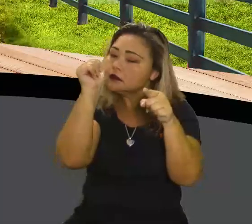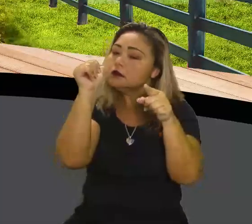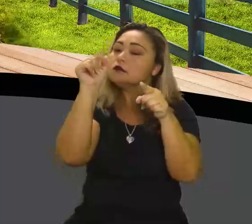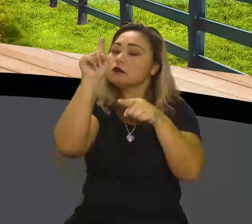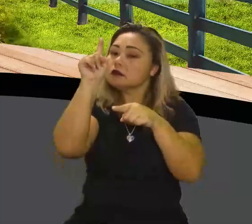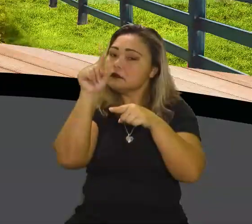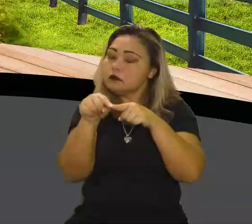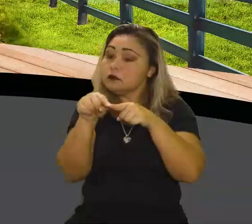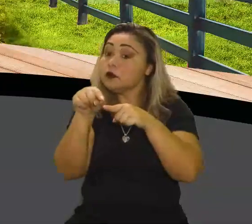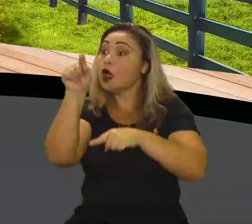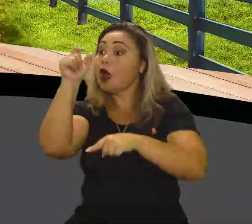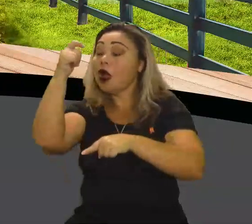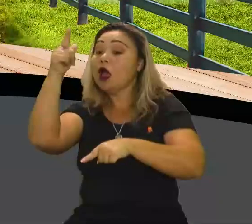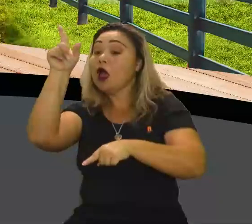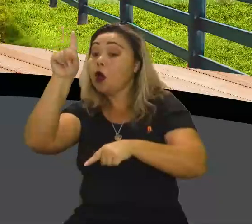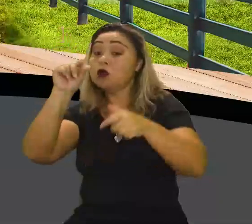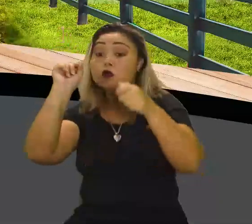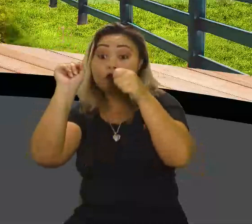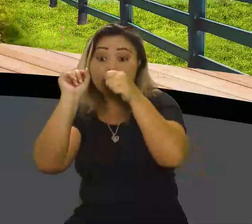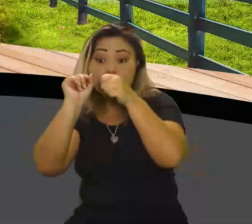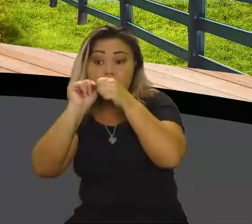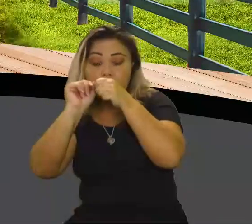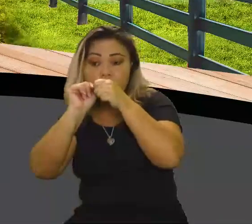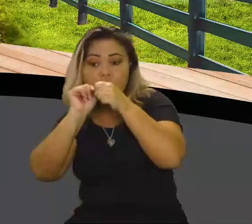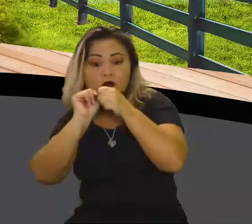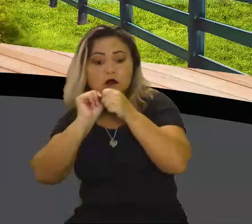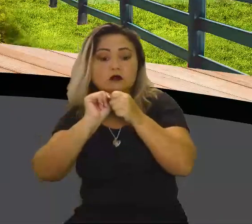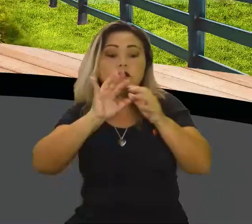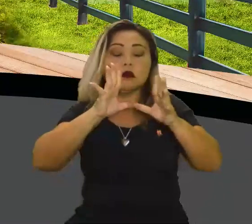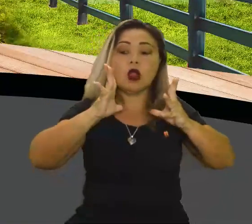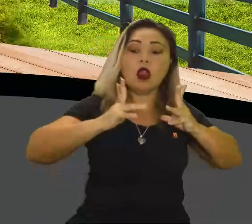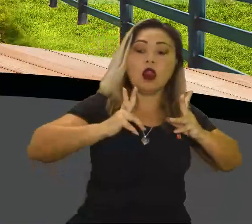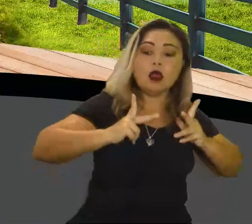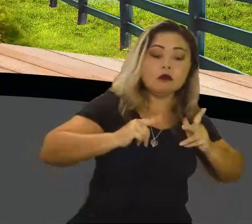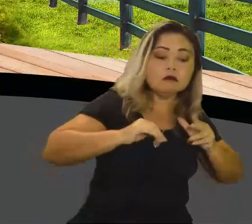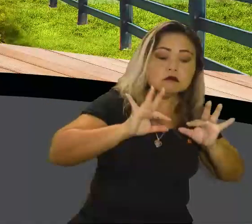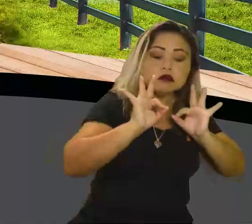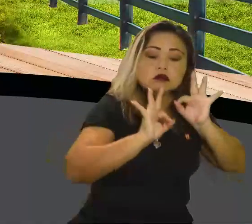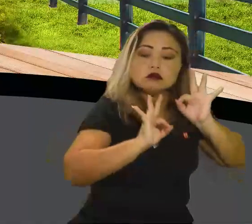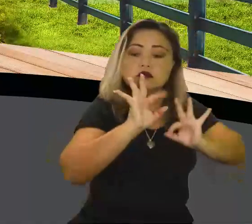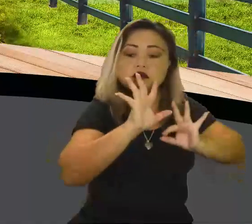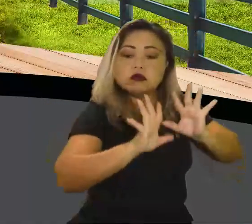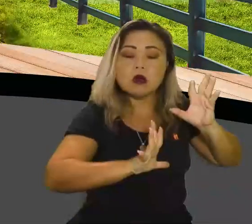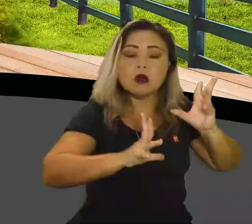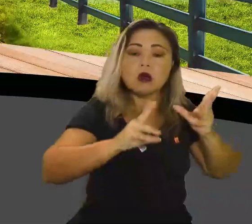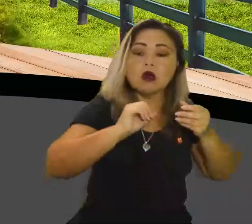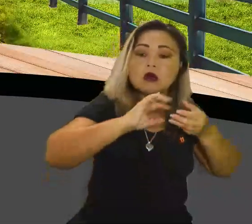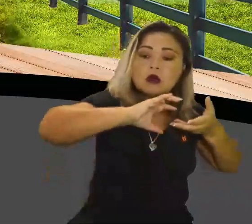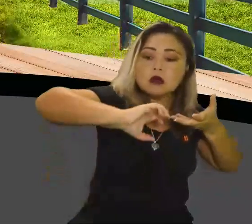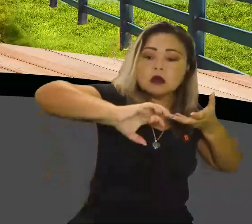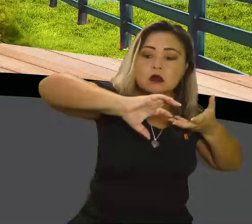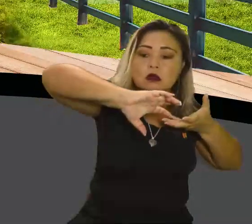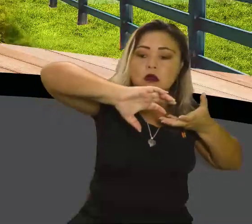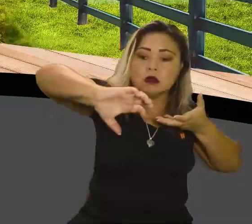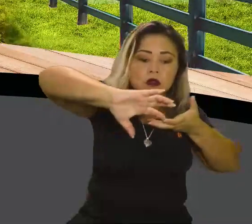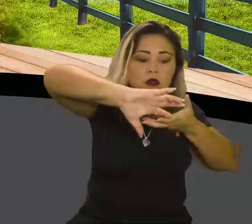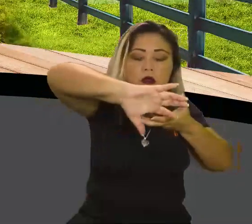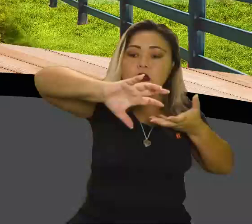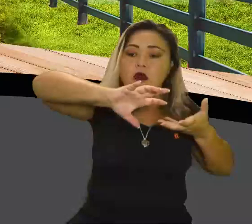lembrando, quando você for fazer um manejo de limpeza, tirar os